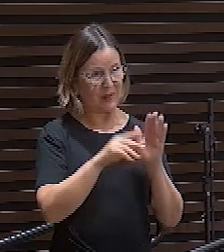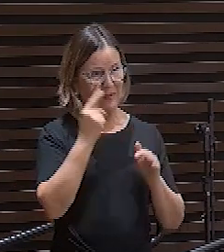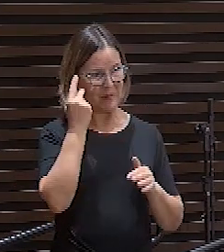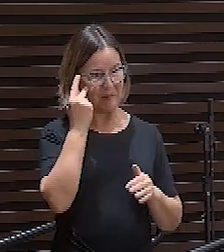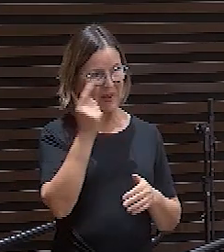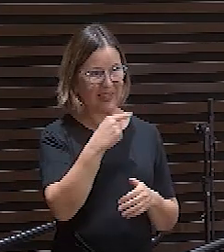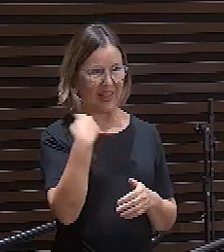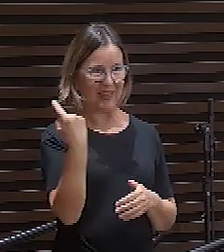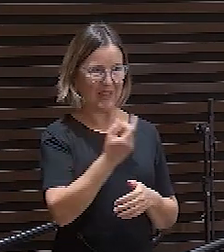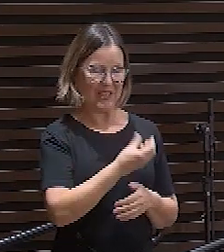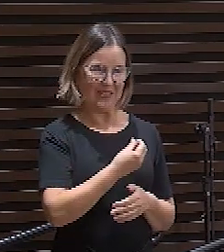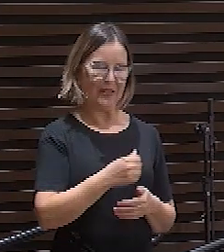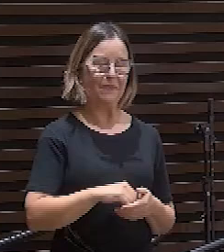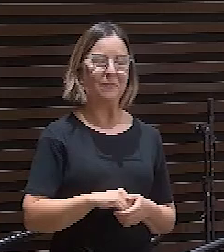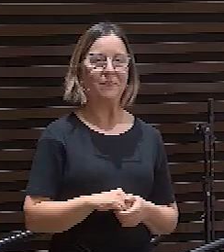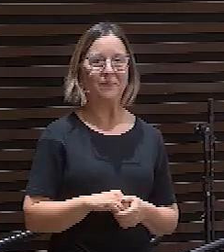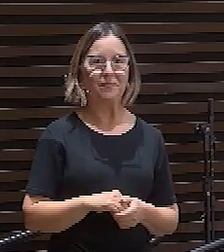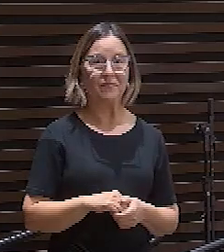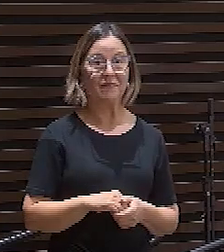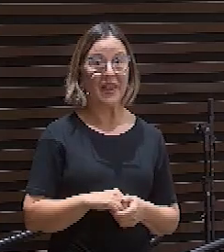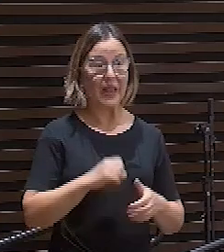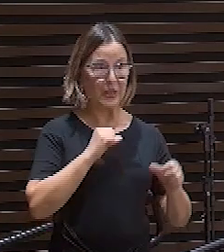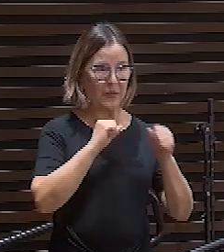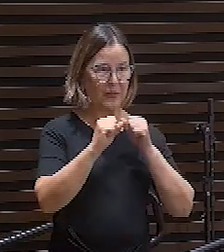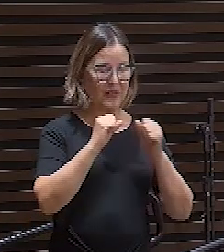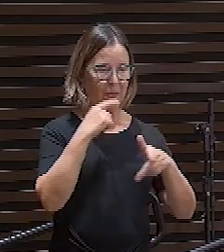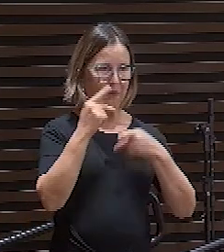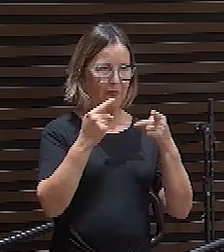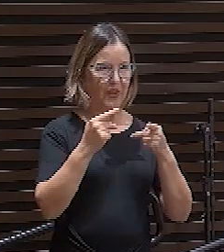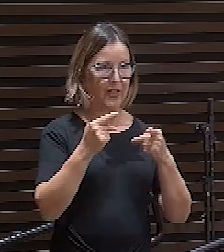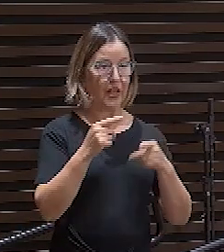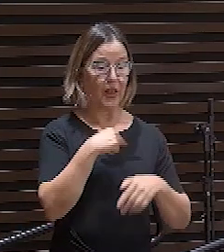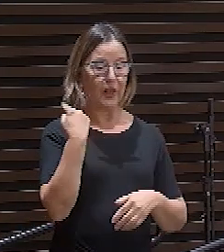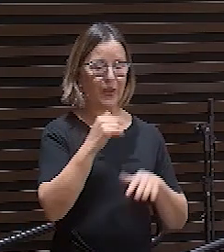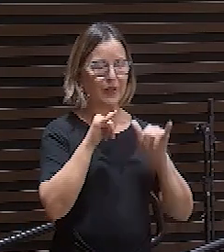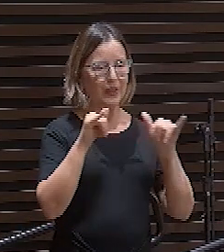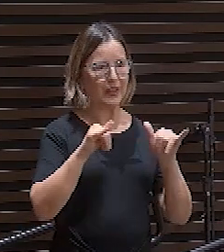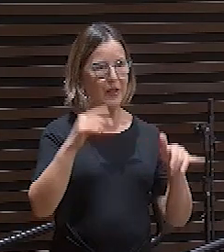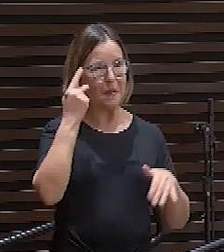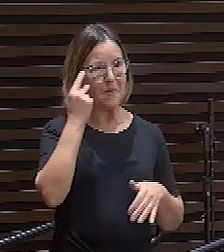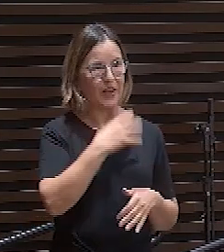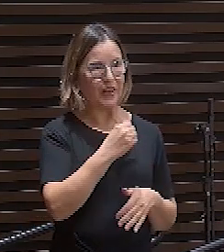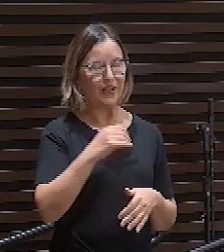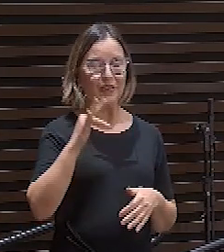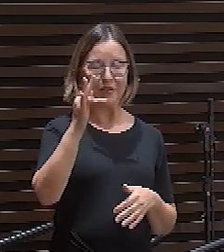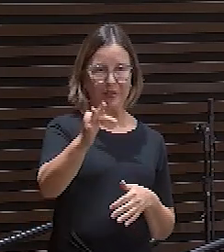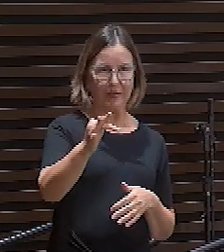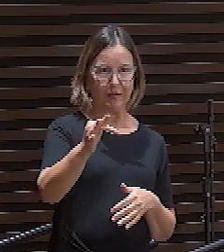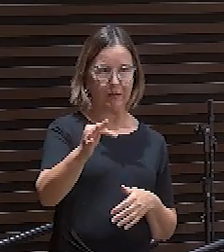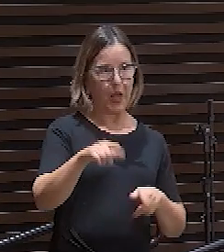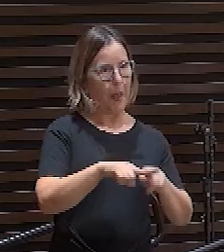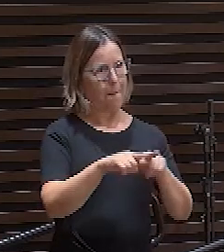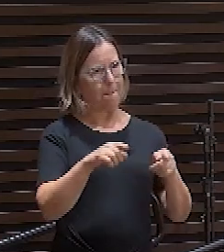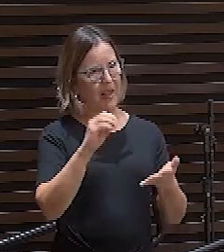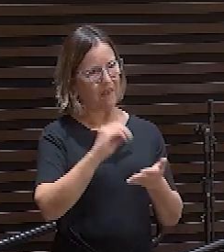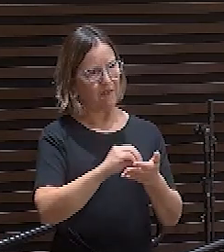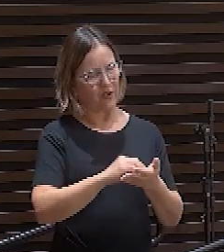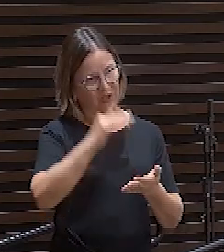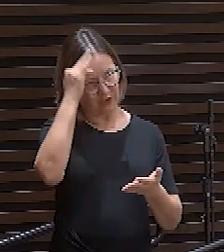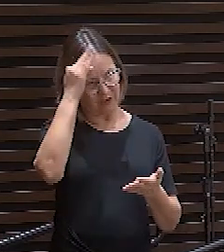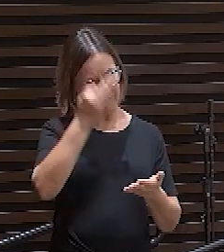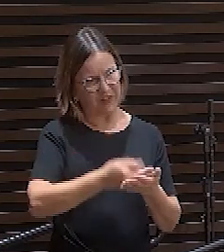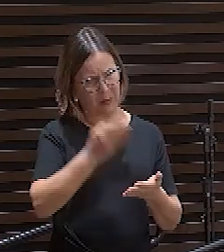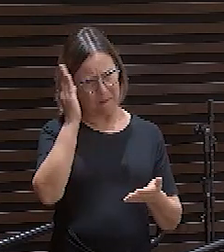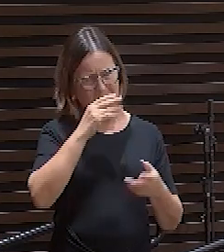Então, o salmista diz: contaremos as gerações vindouras. Porém, a falta de fé, os maus testemunhos,